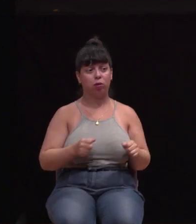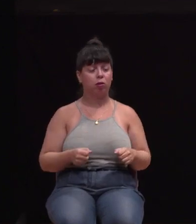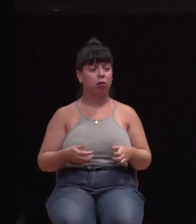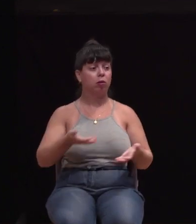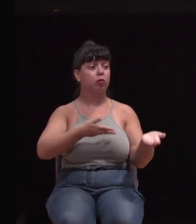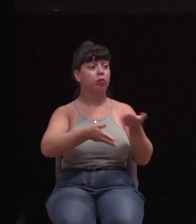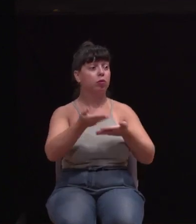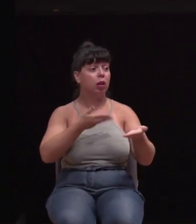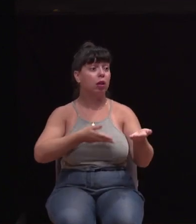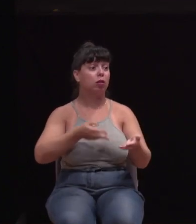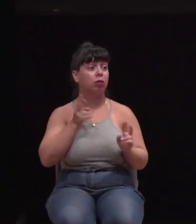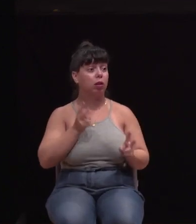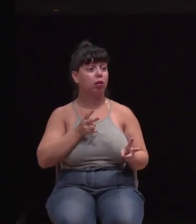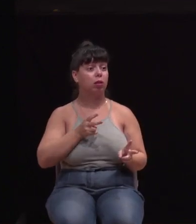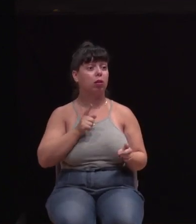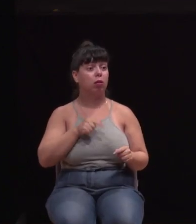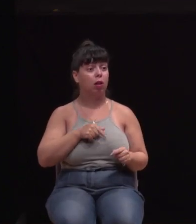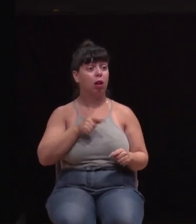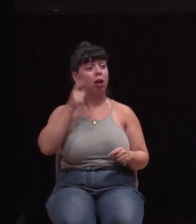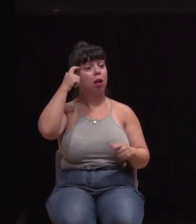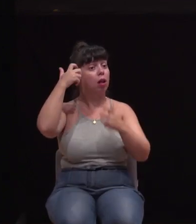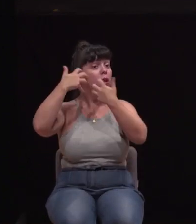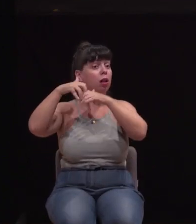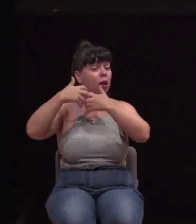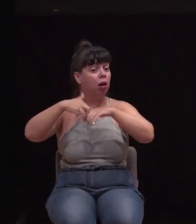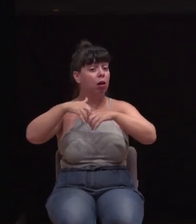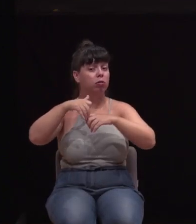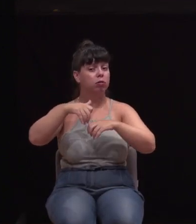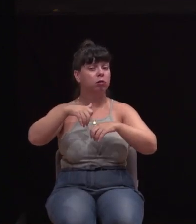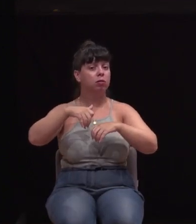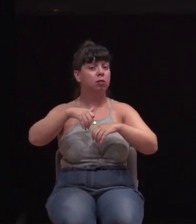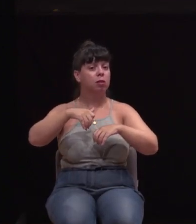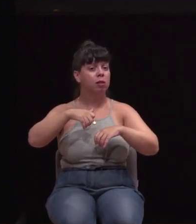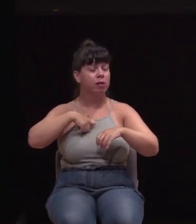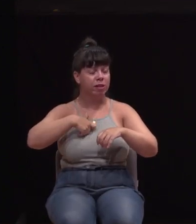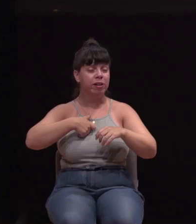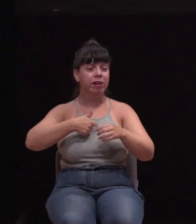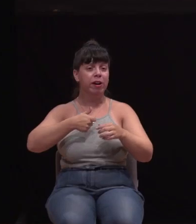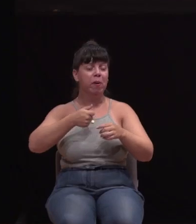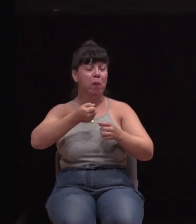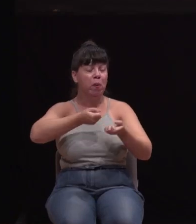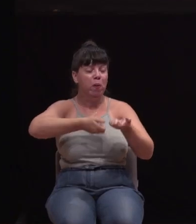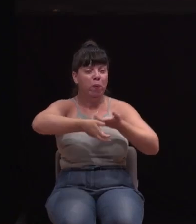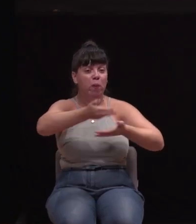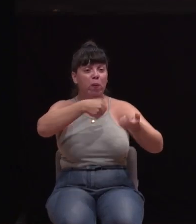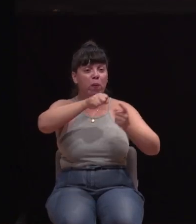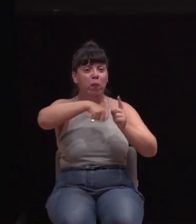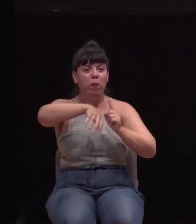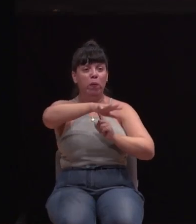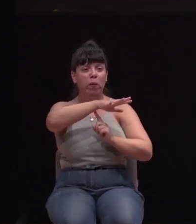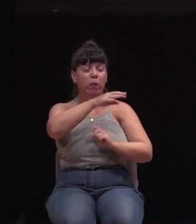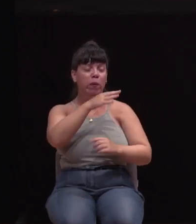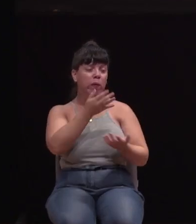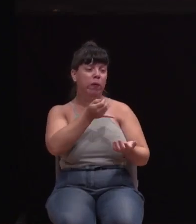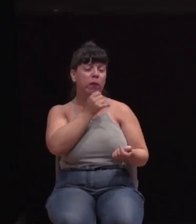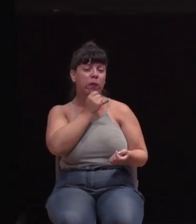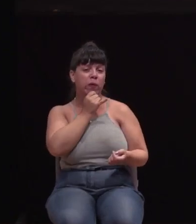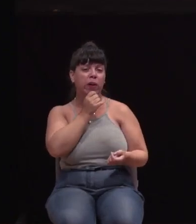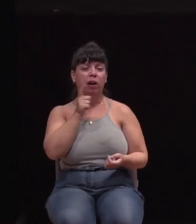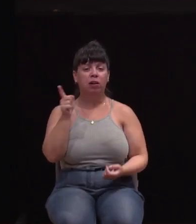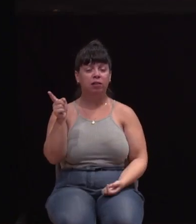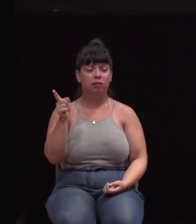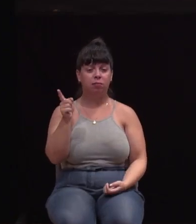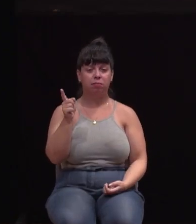tais quais elas são é a lógica do pensamento que permeia essas relações. É isso, não adianta o meu parceiro ser um